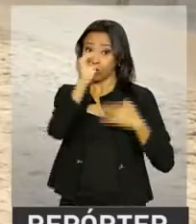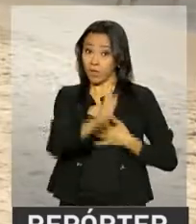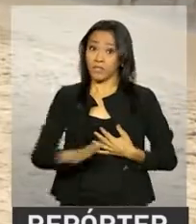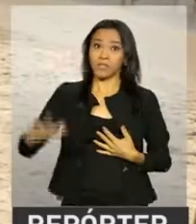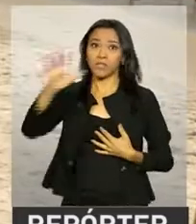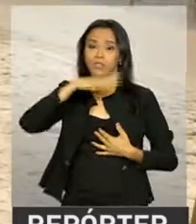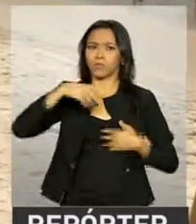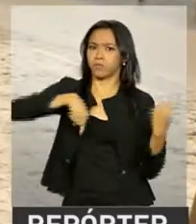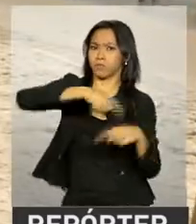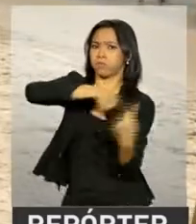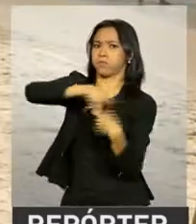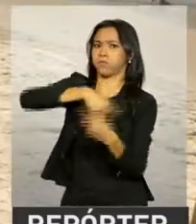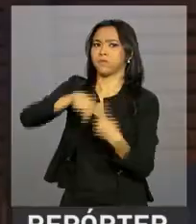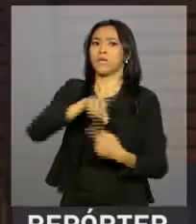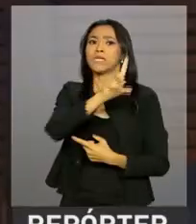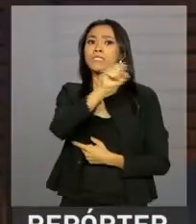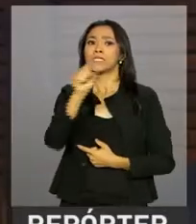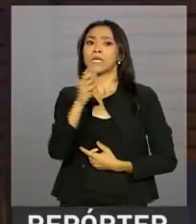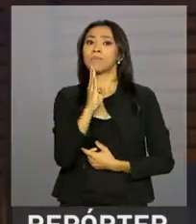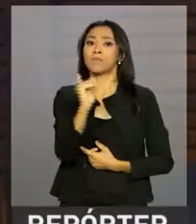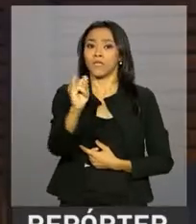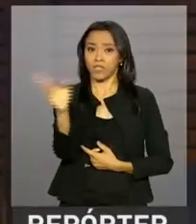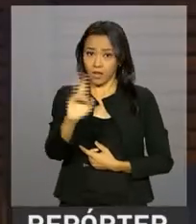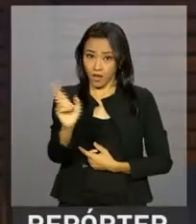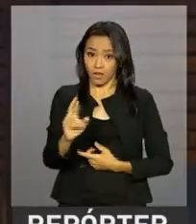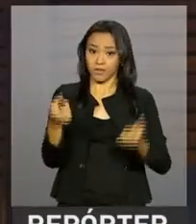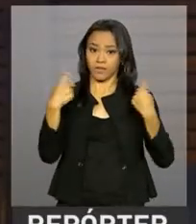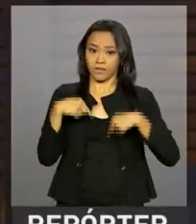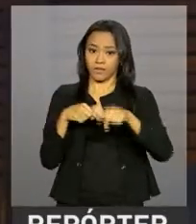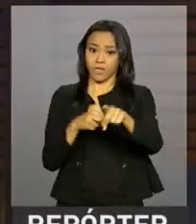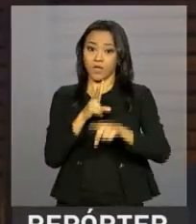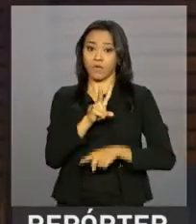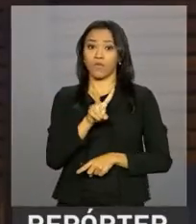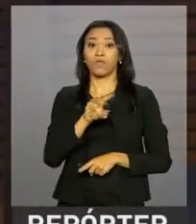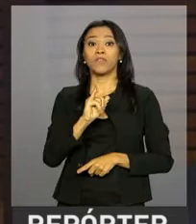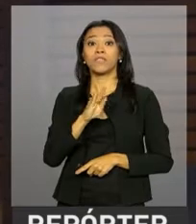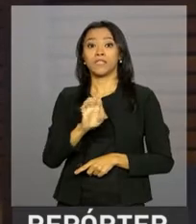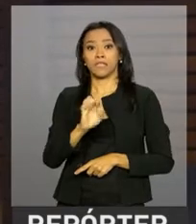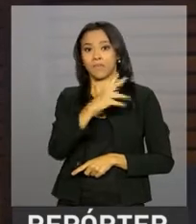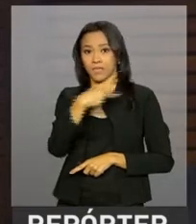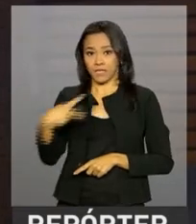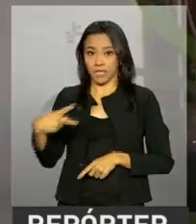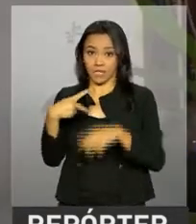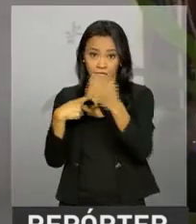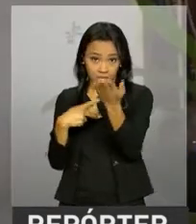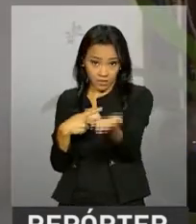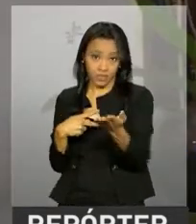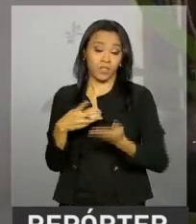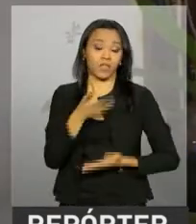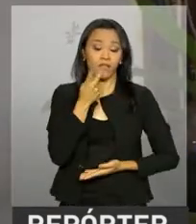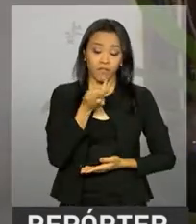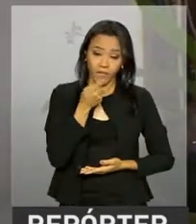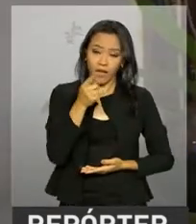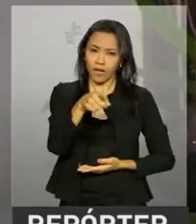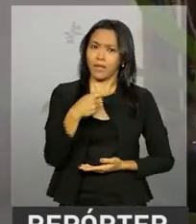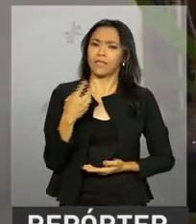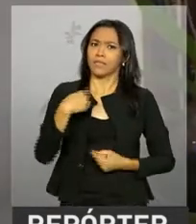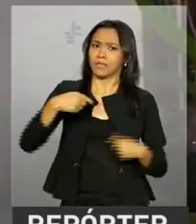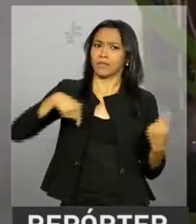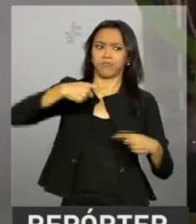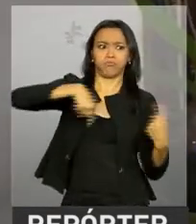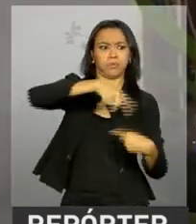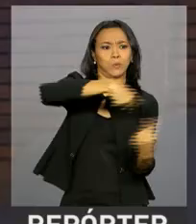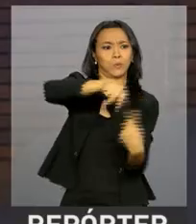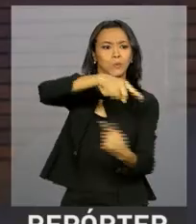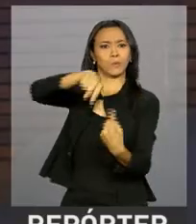100 bilhões de reais o vice presidente da associação brasileira de indústria de hotéis fala sobre o aquecimento do turismo